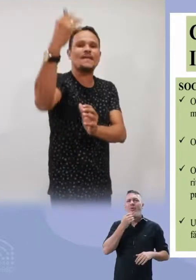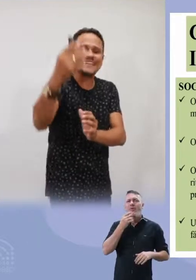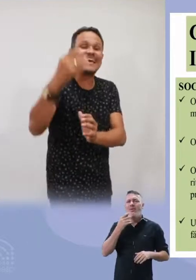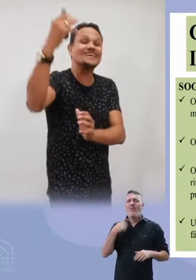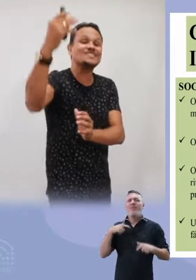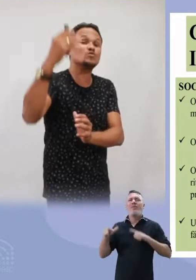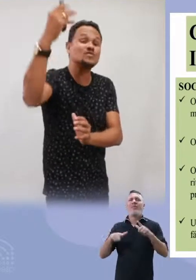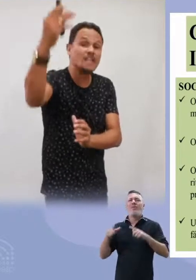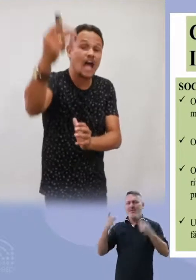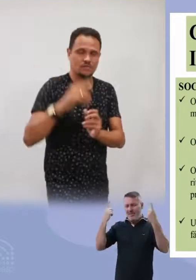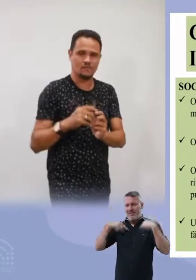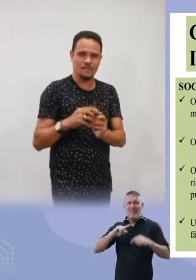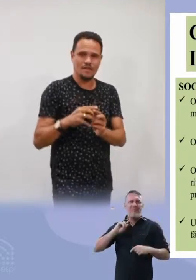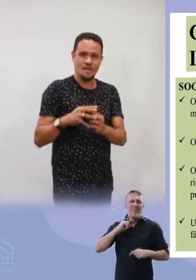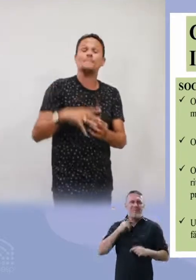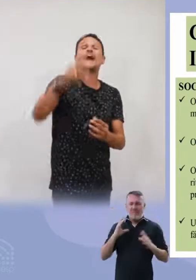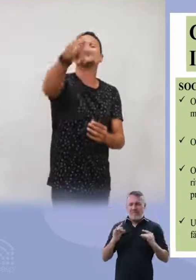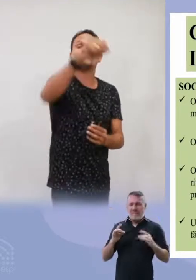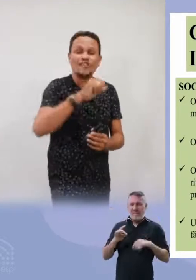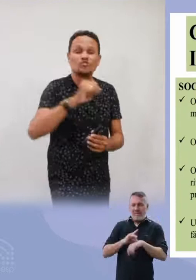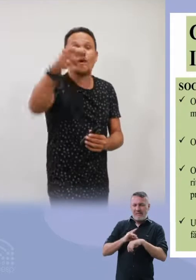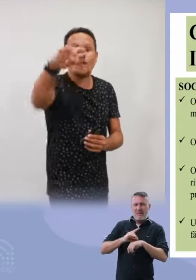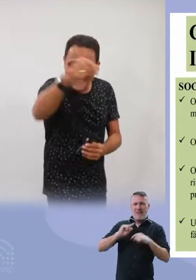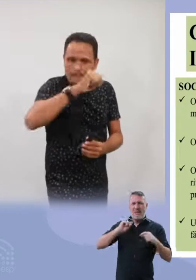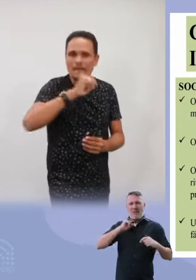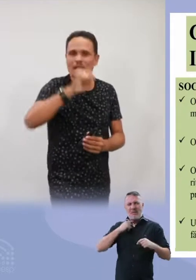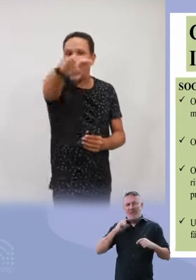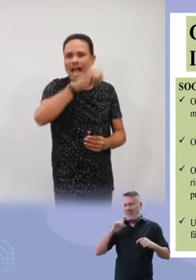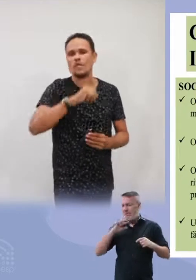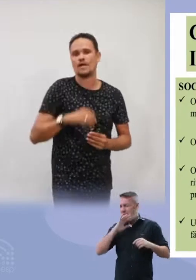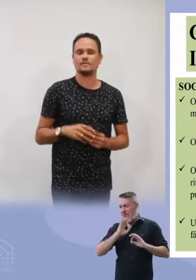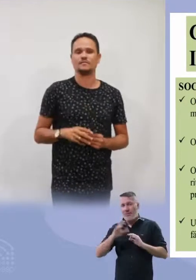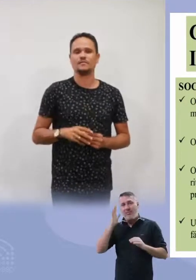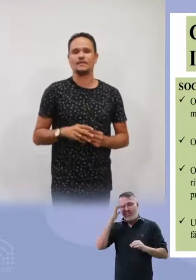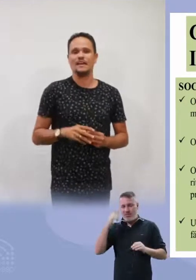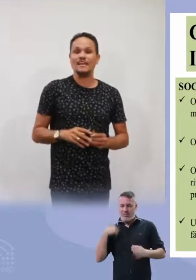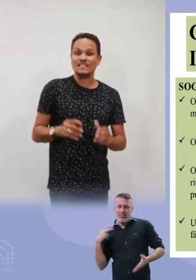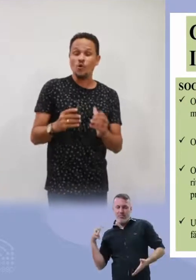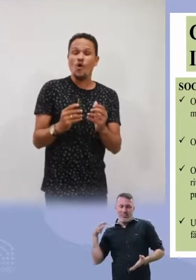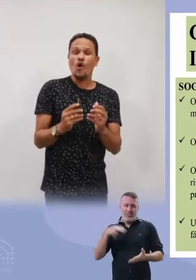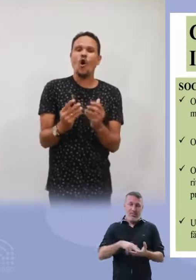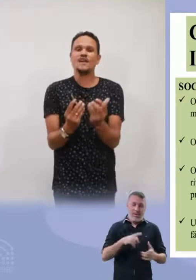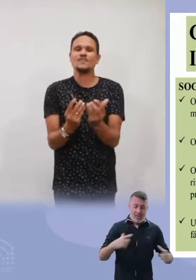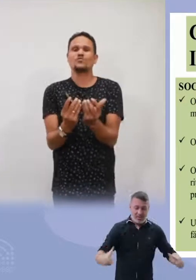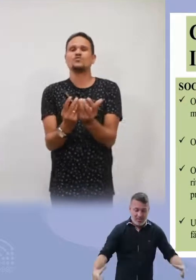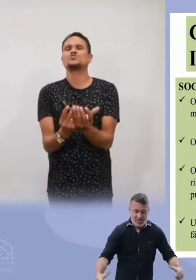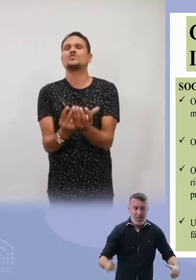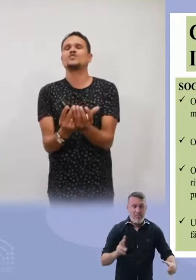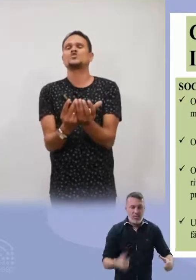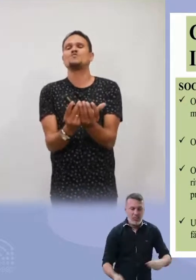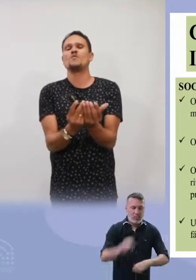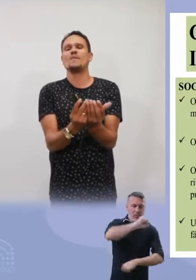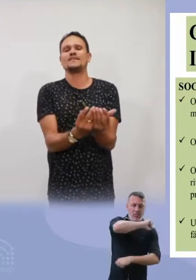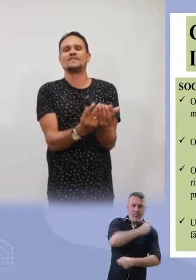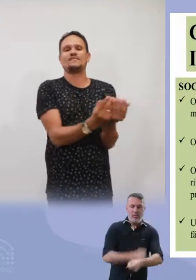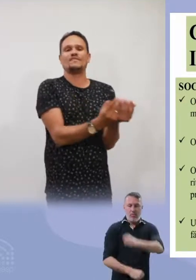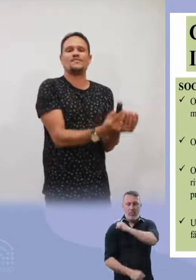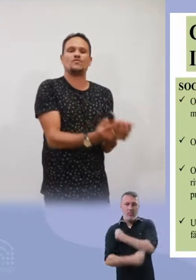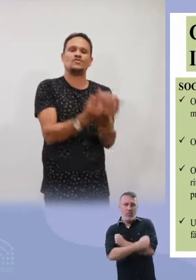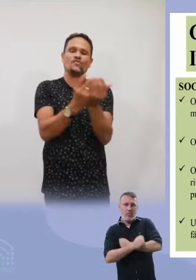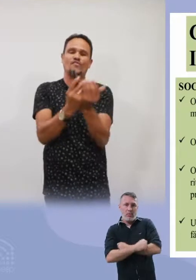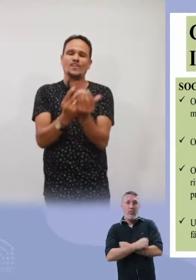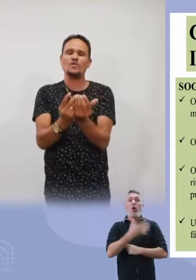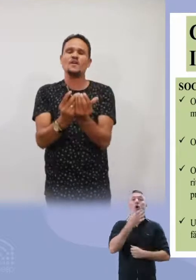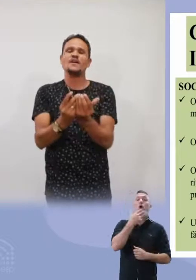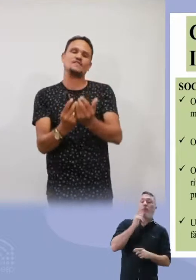para atender a questão industrial. Mais um fator, matéria-prima, água. Então, olha as condições sobre-humanas que vivia